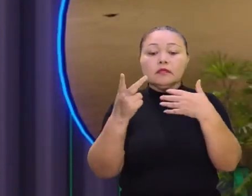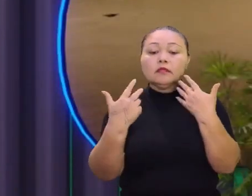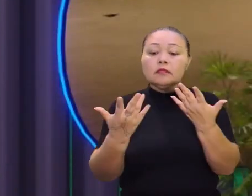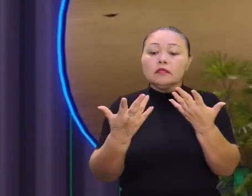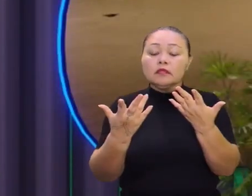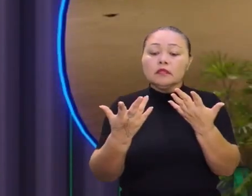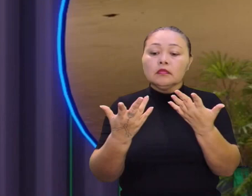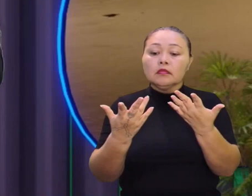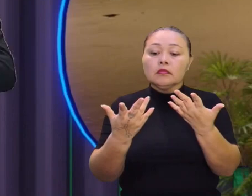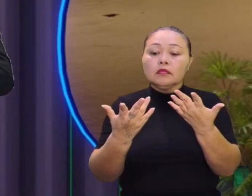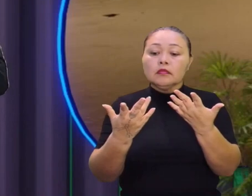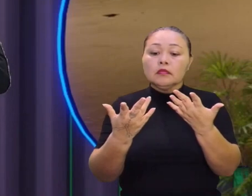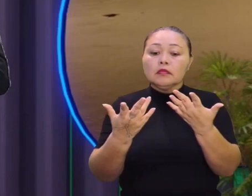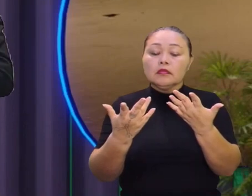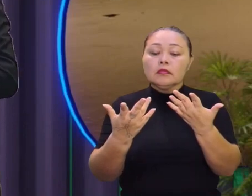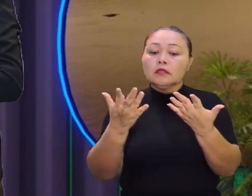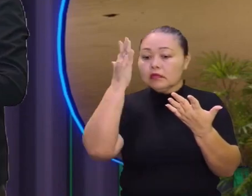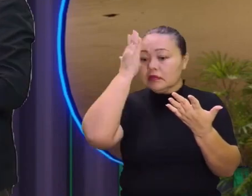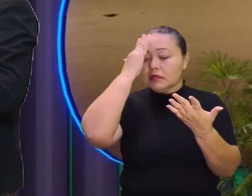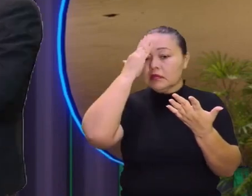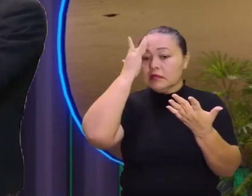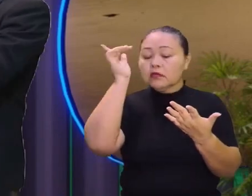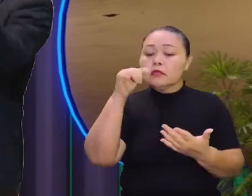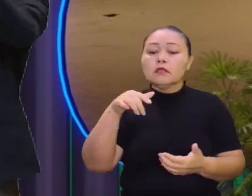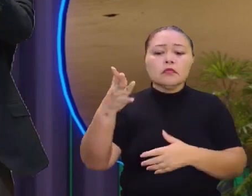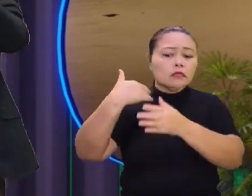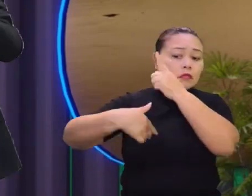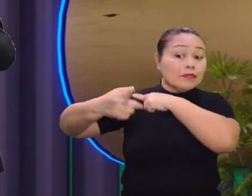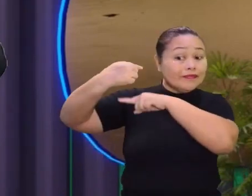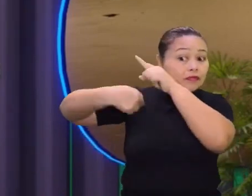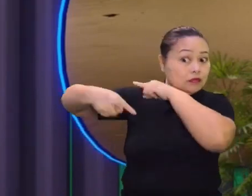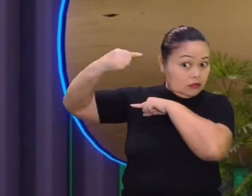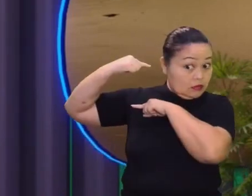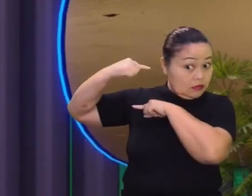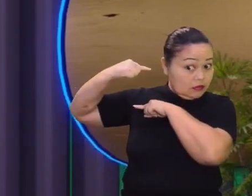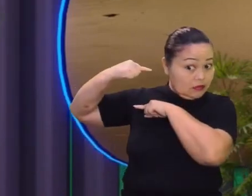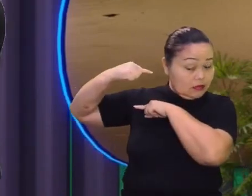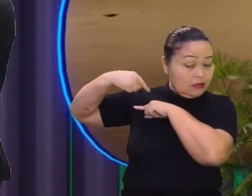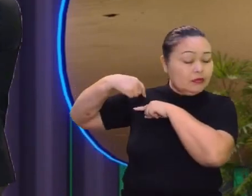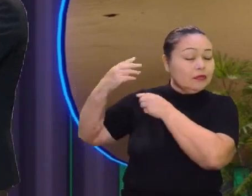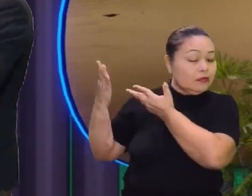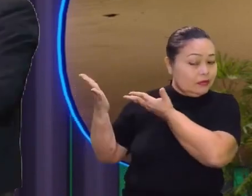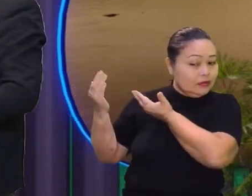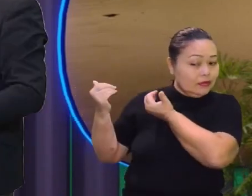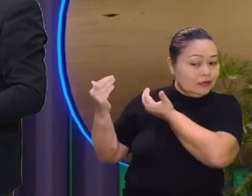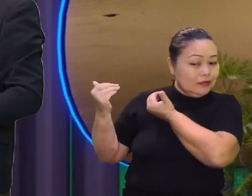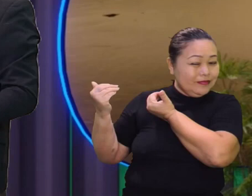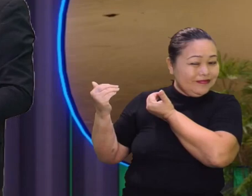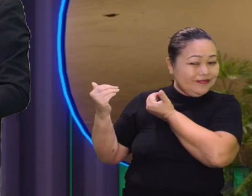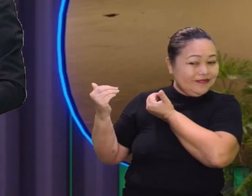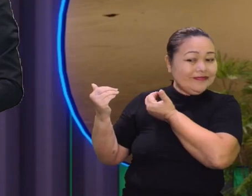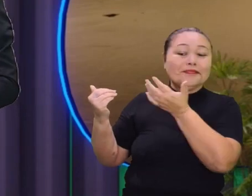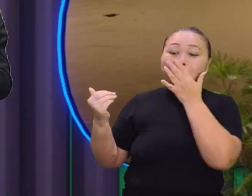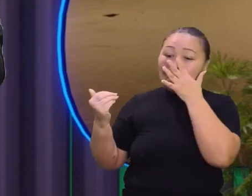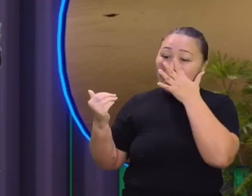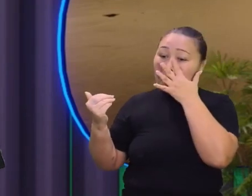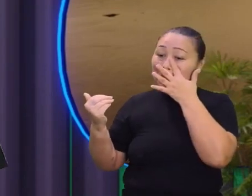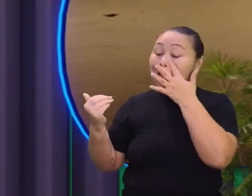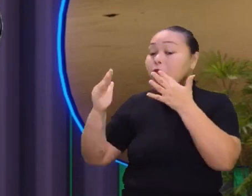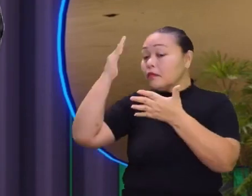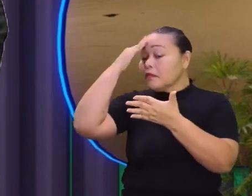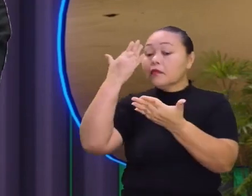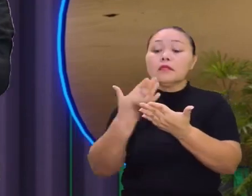Fale. Você sabia, há muito tempo atrás, quando eu era jovem... Conte aí essa história.